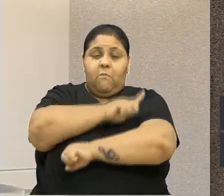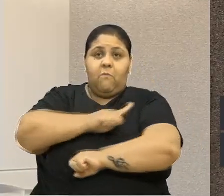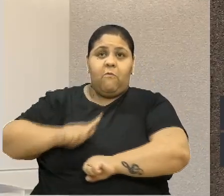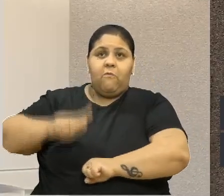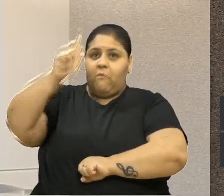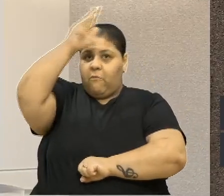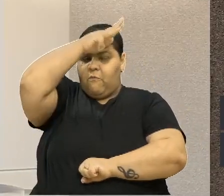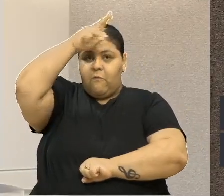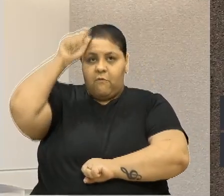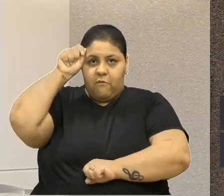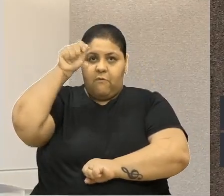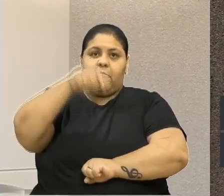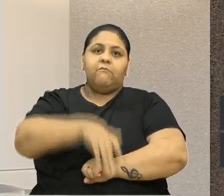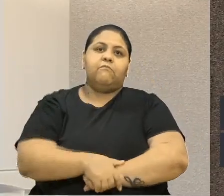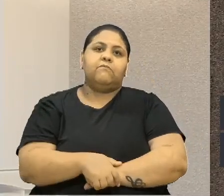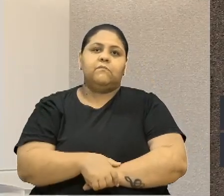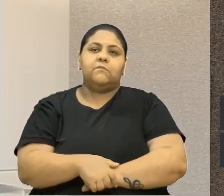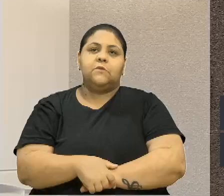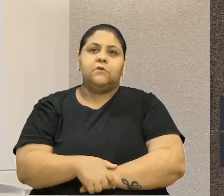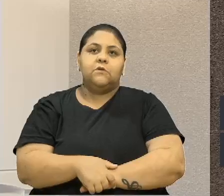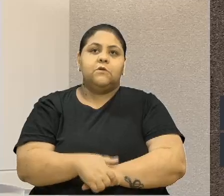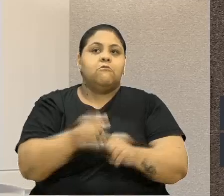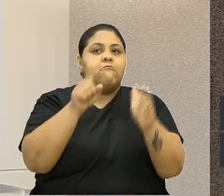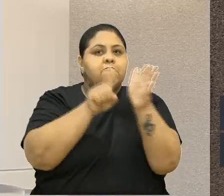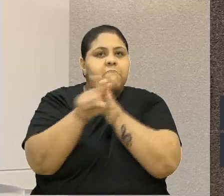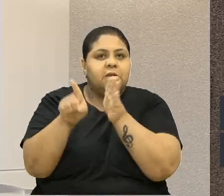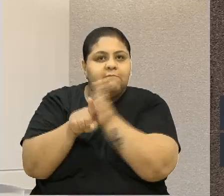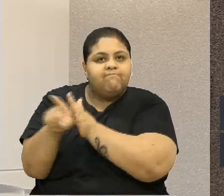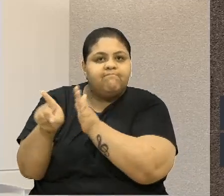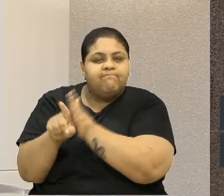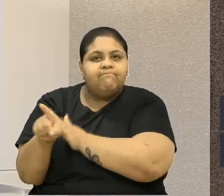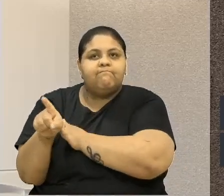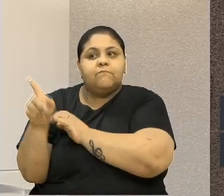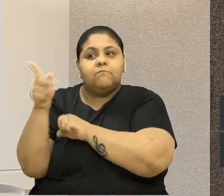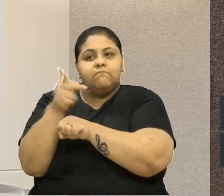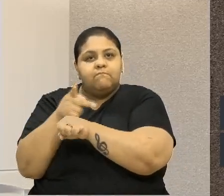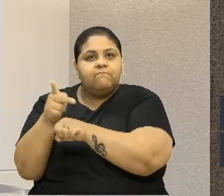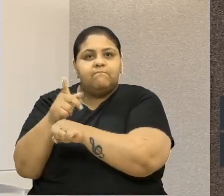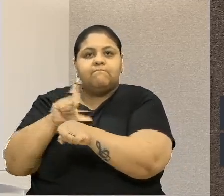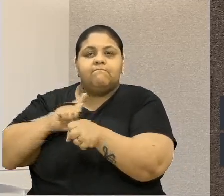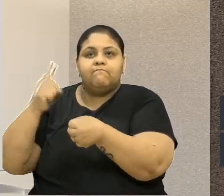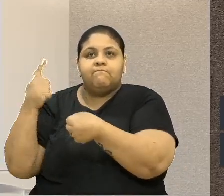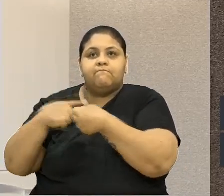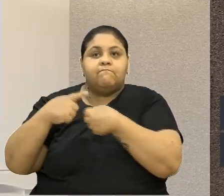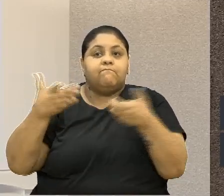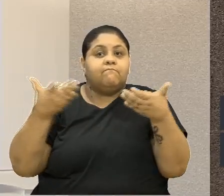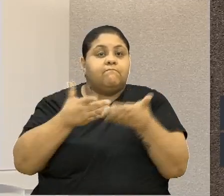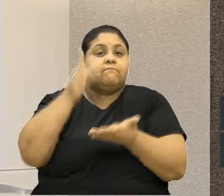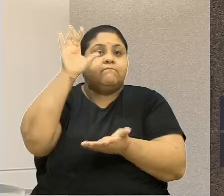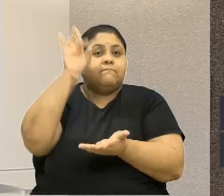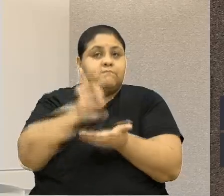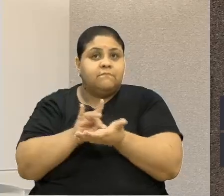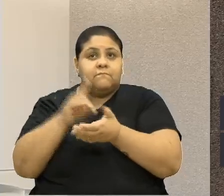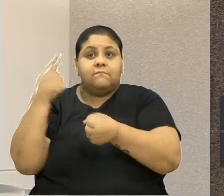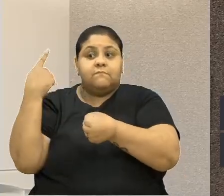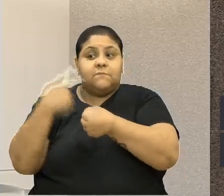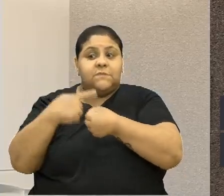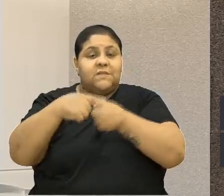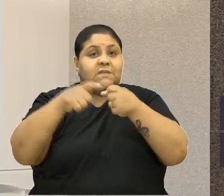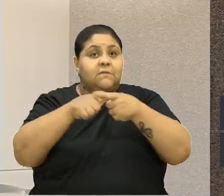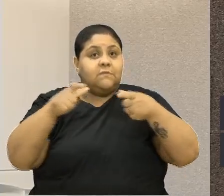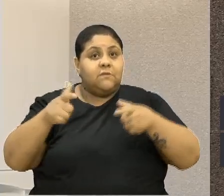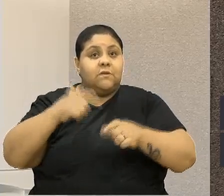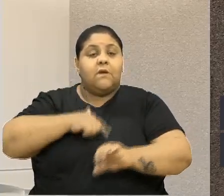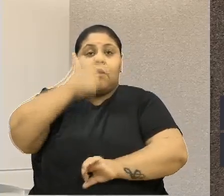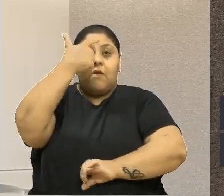municipal que pesquisem, vão atrás, tem cidades que já implantaram, cidades grandes, e